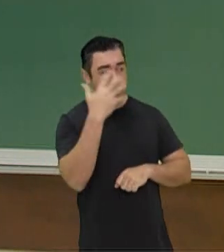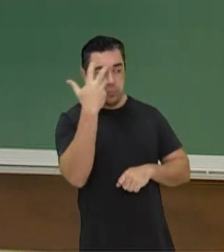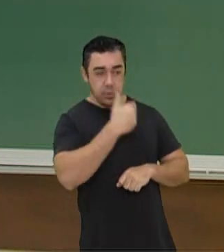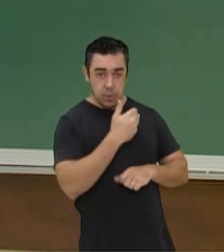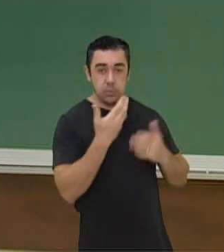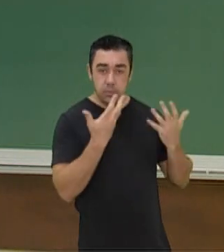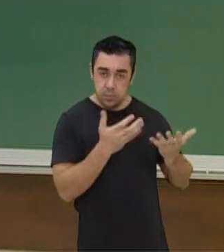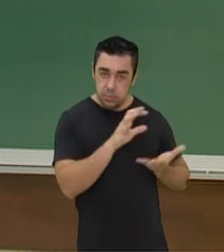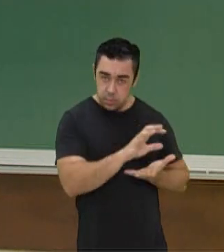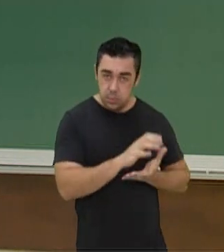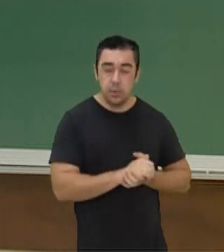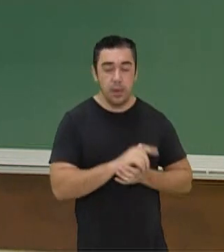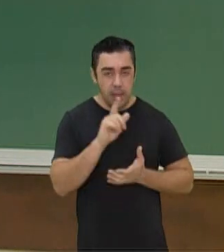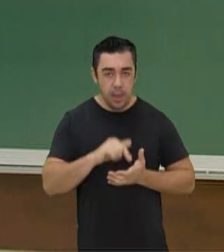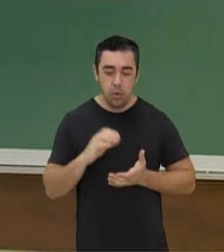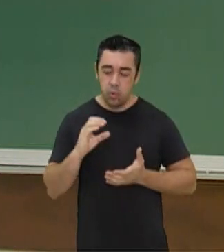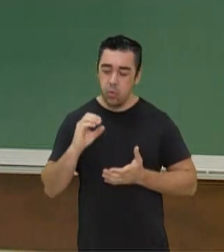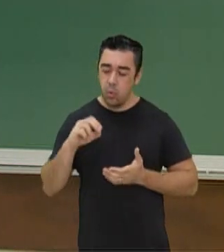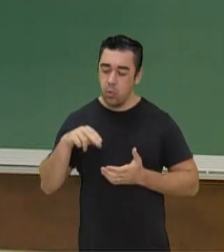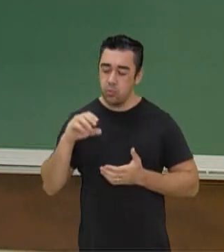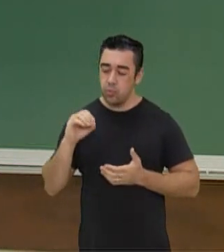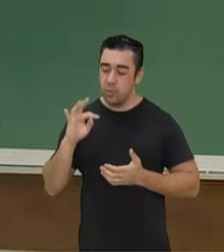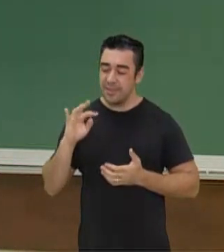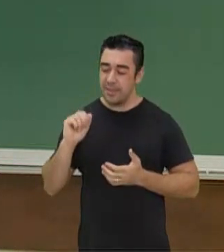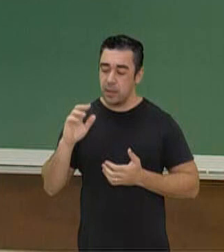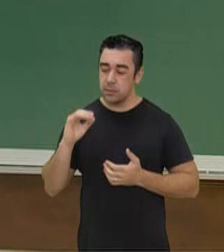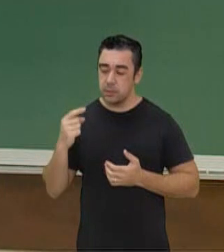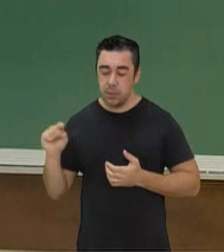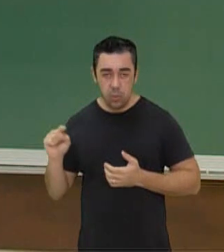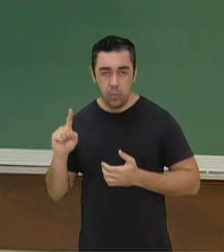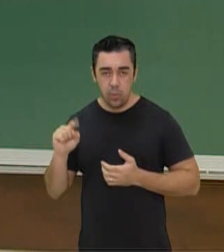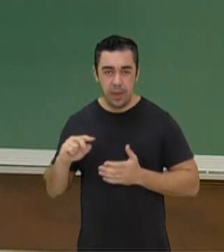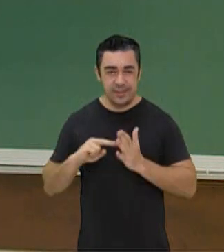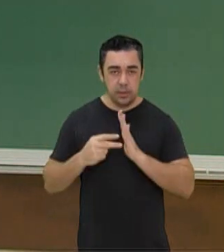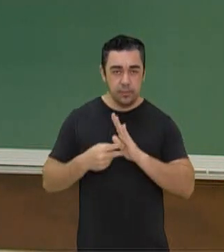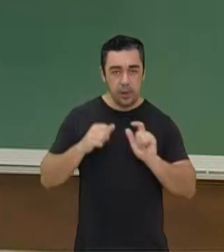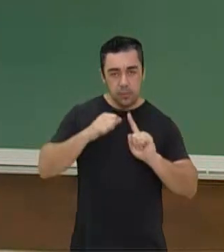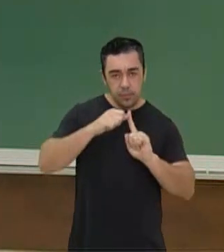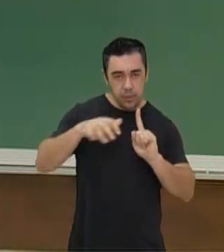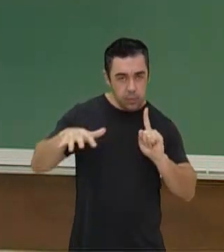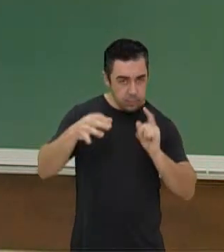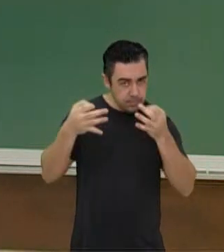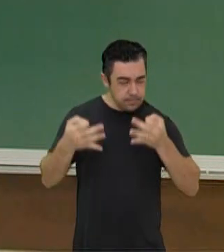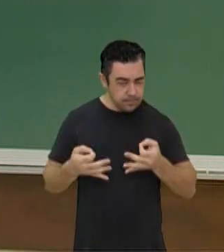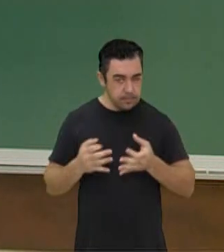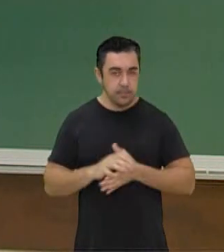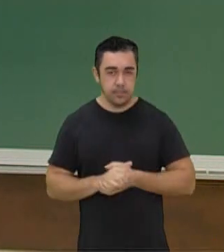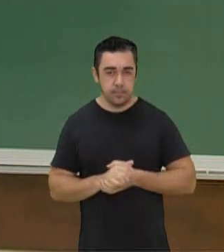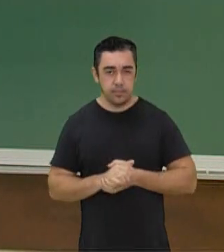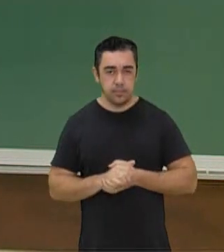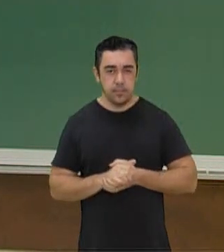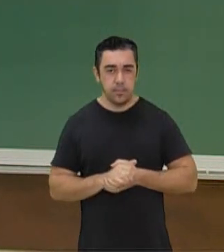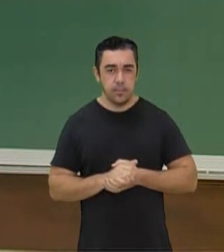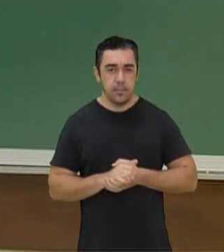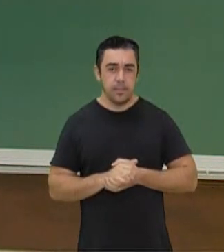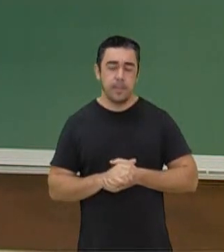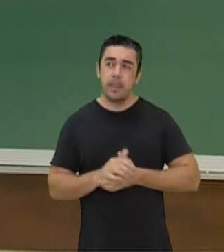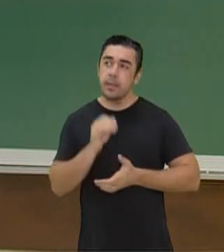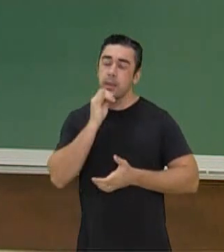perfeito? Isso é o quê? Conotação, sentido figurado de se falar, perfeito? Tem, mas